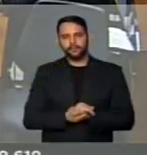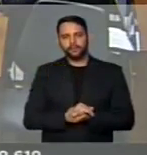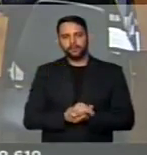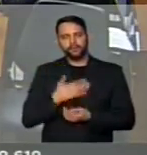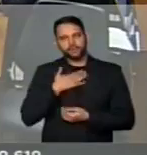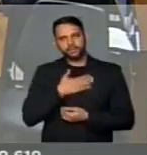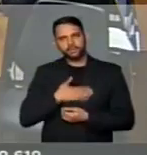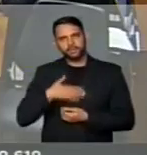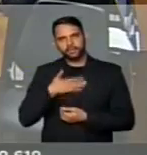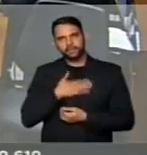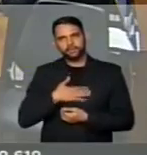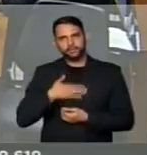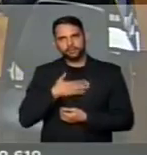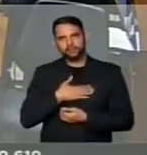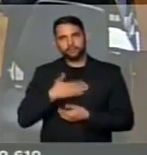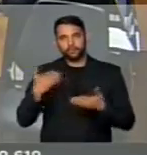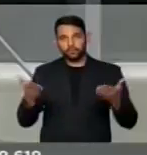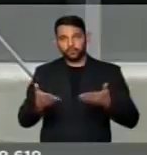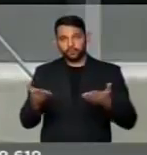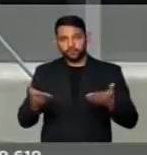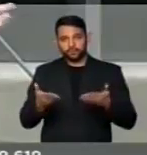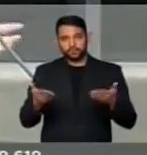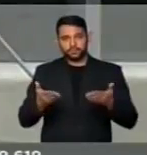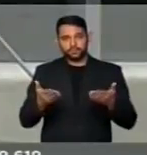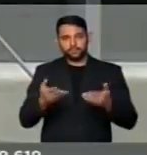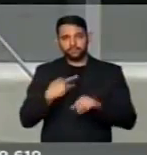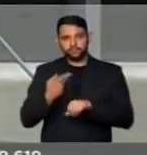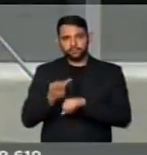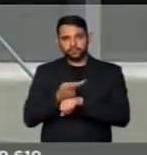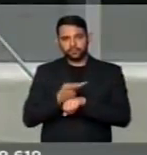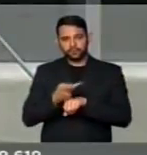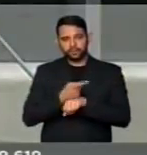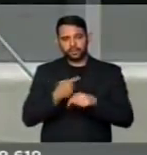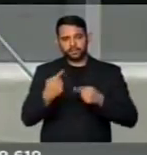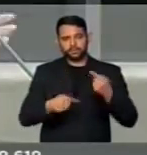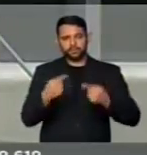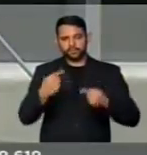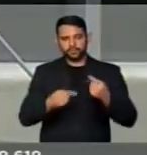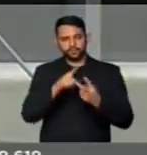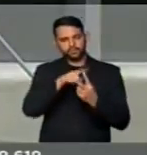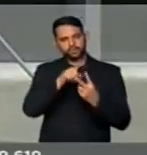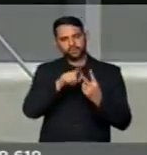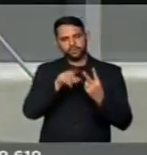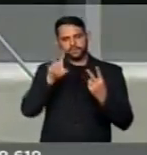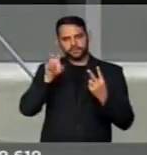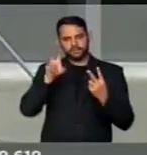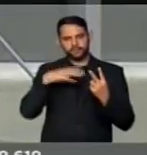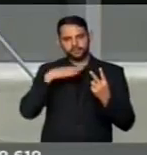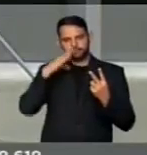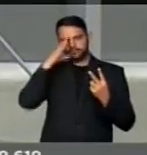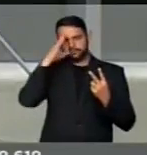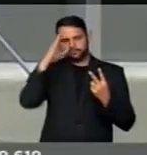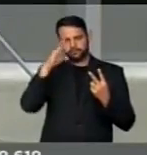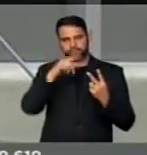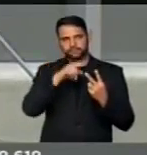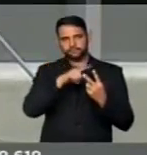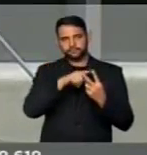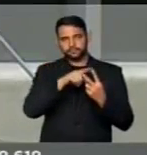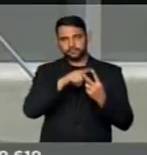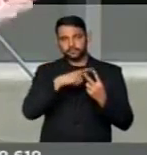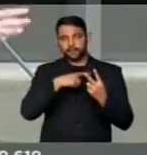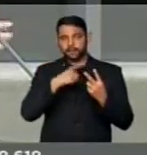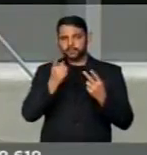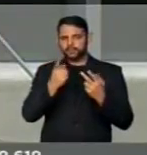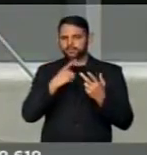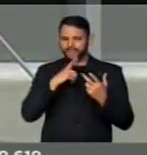queria aqui hoje buscar discutir dois temas, principalmente. Nós temos